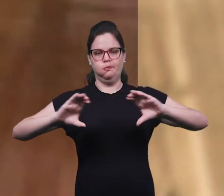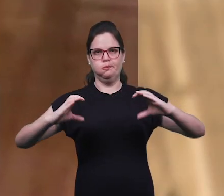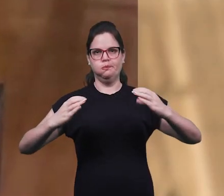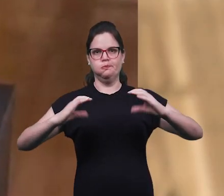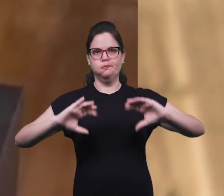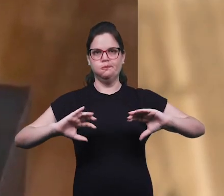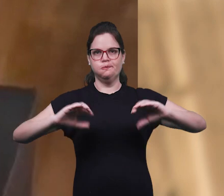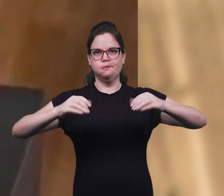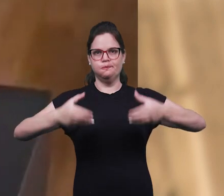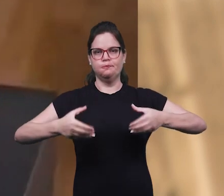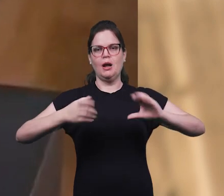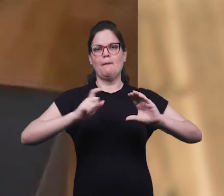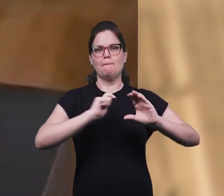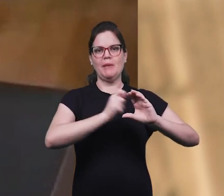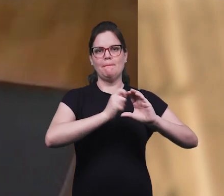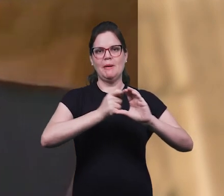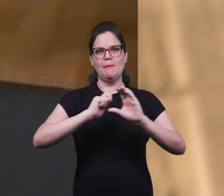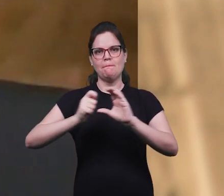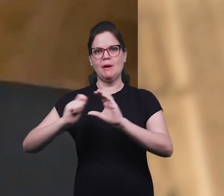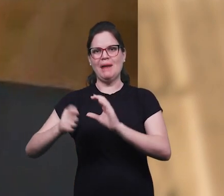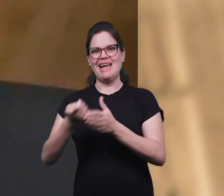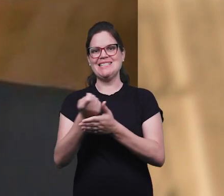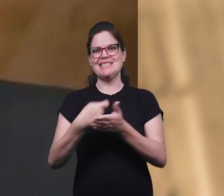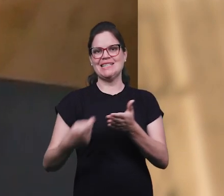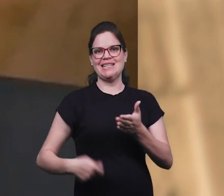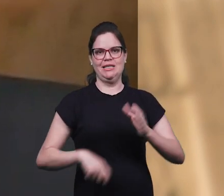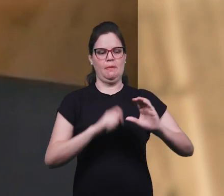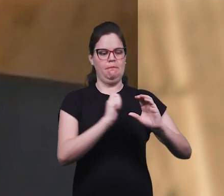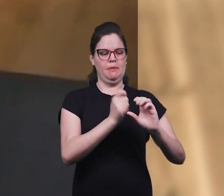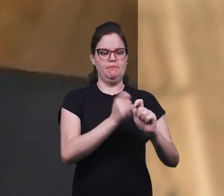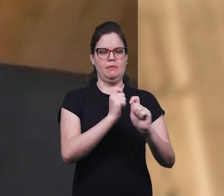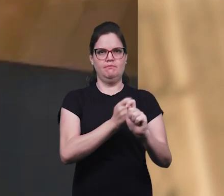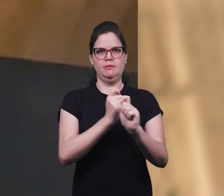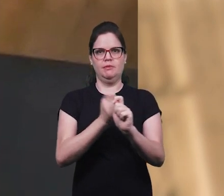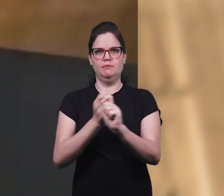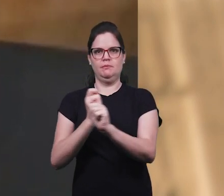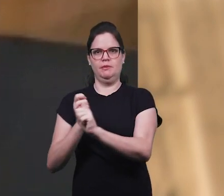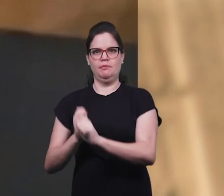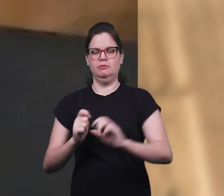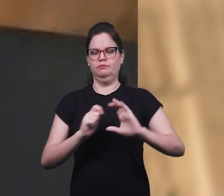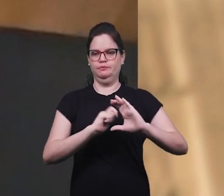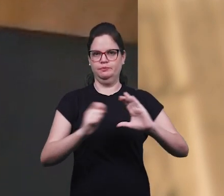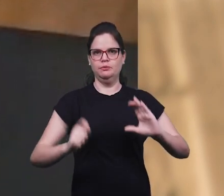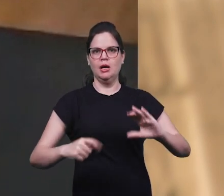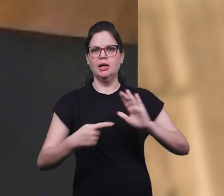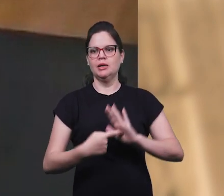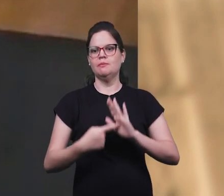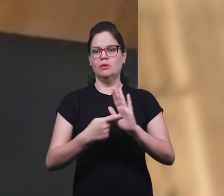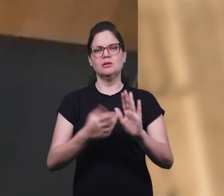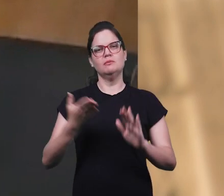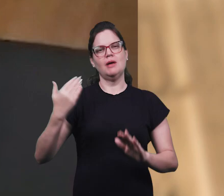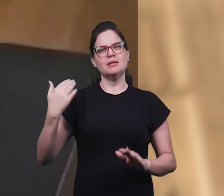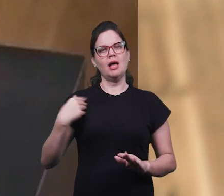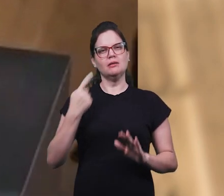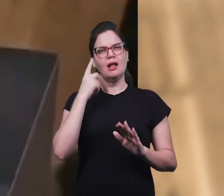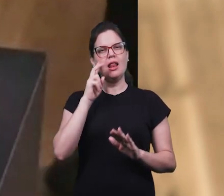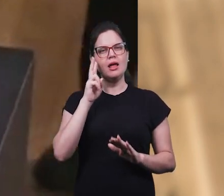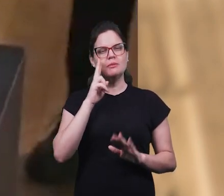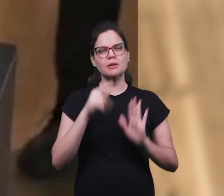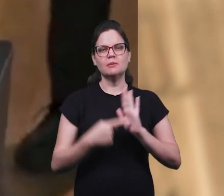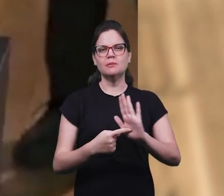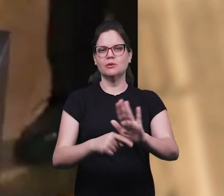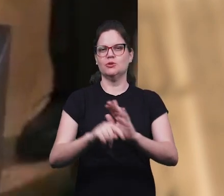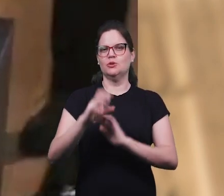né? A doutora Jurama já mostrou aqui para nós em episódio anterior o cilindro de Ciro, e tem esse cilindro de